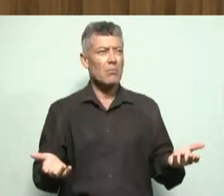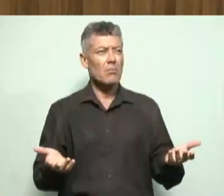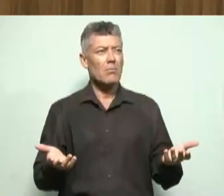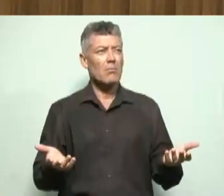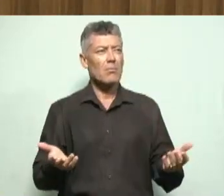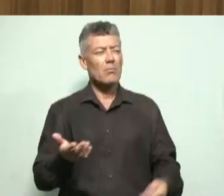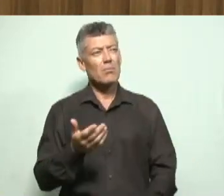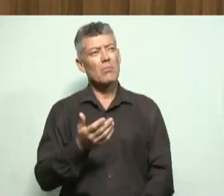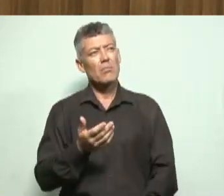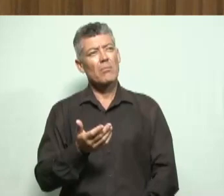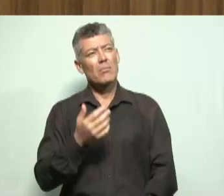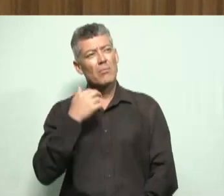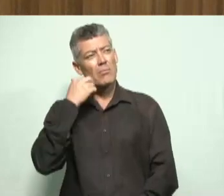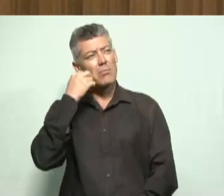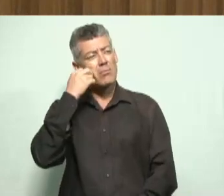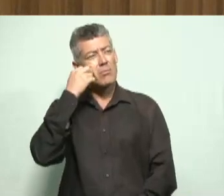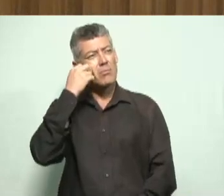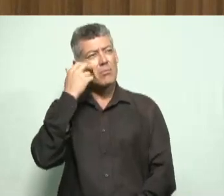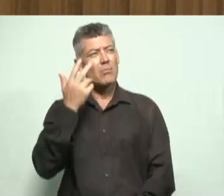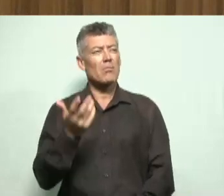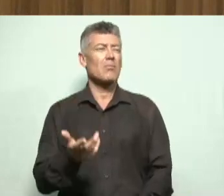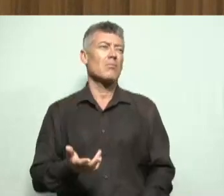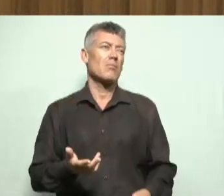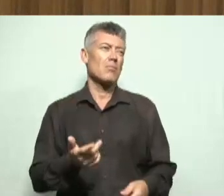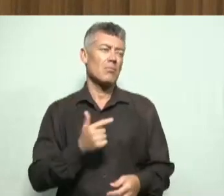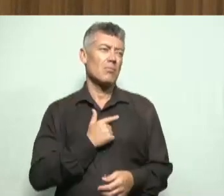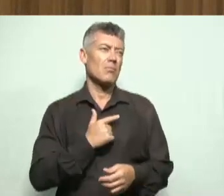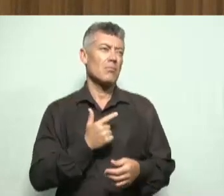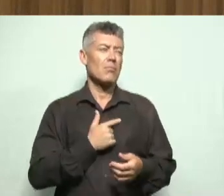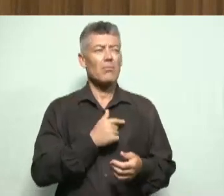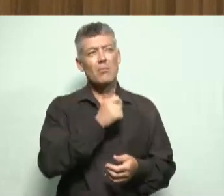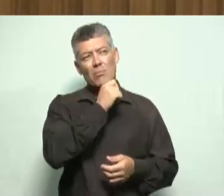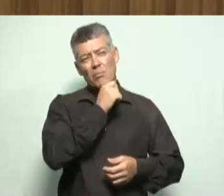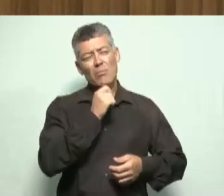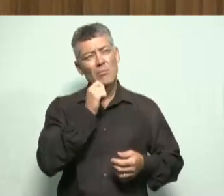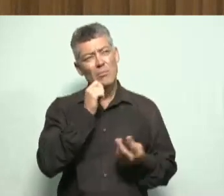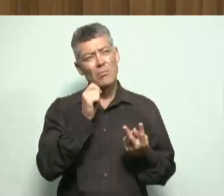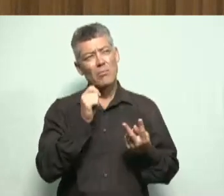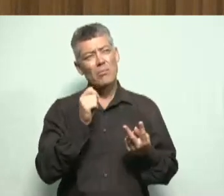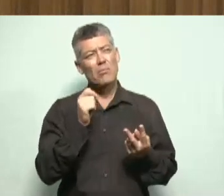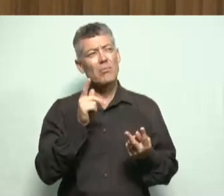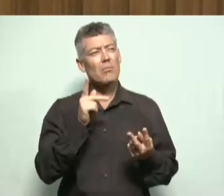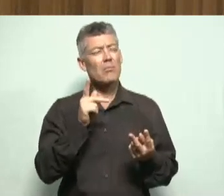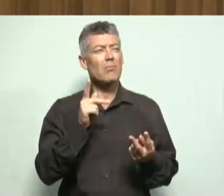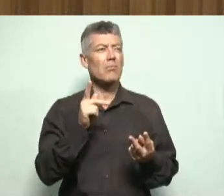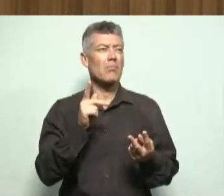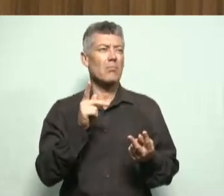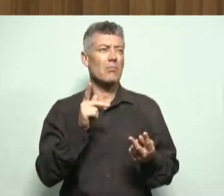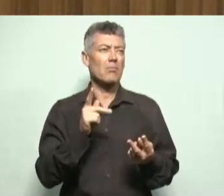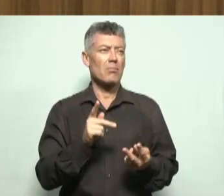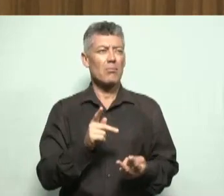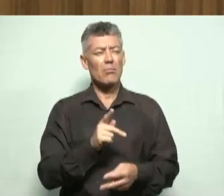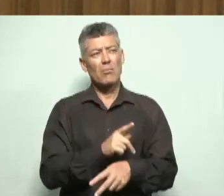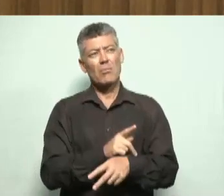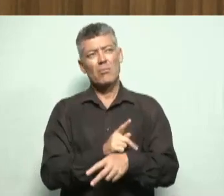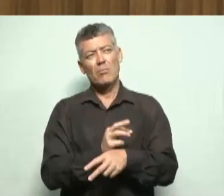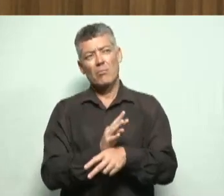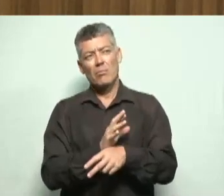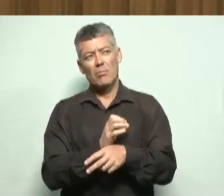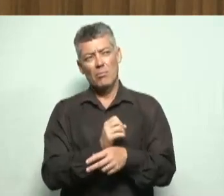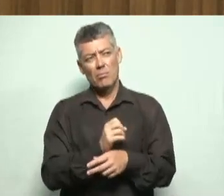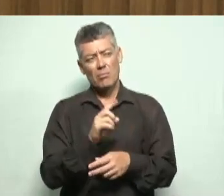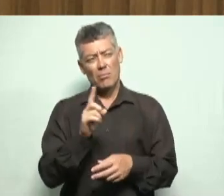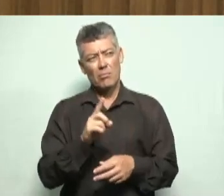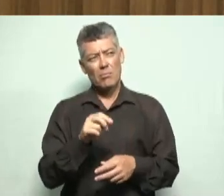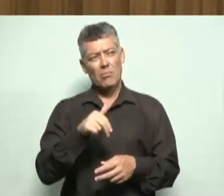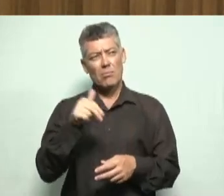não vamos fazer isso, não, que isso é muito feio, né? Assim como o vereador Anderson, o vereador Peixoto, outros vereadores têm serviço prestado na Zona